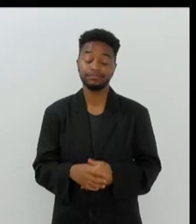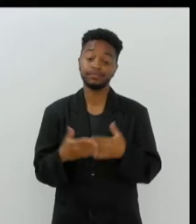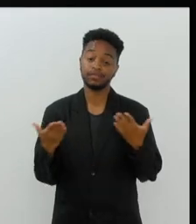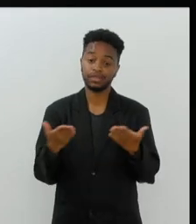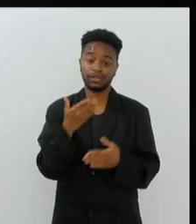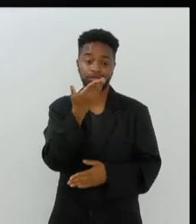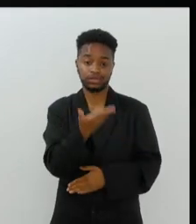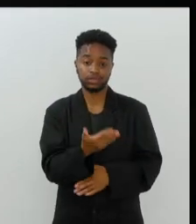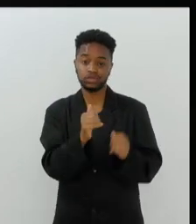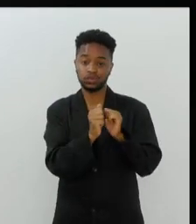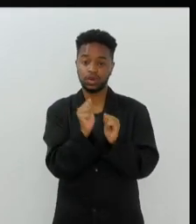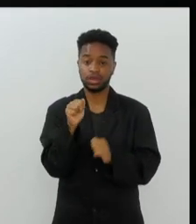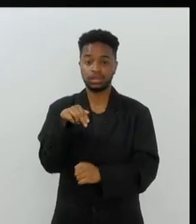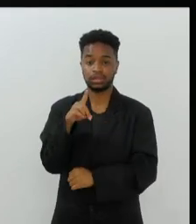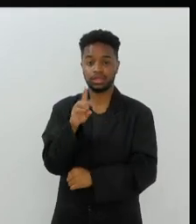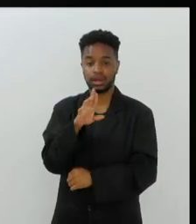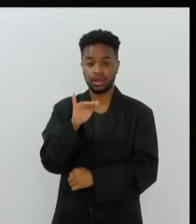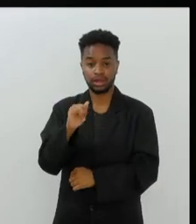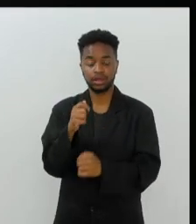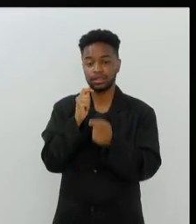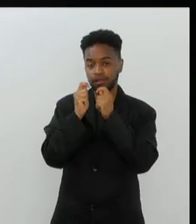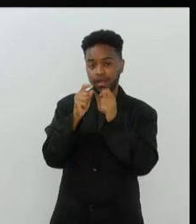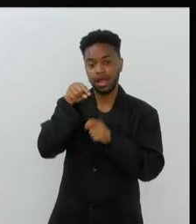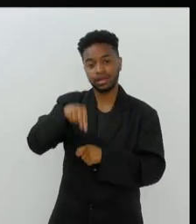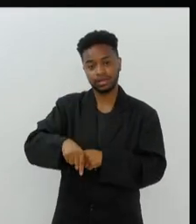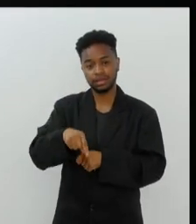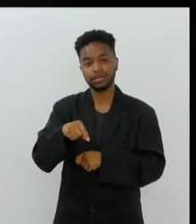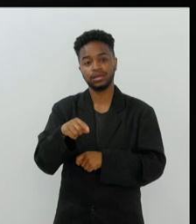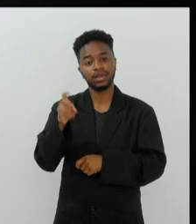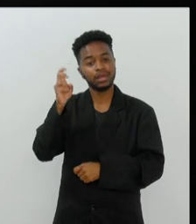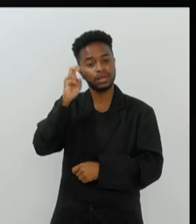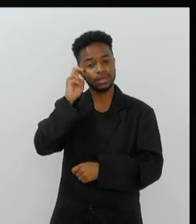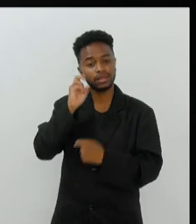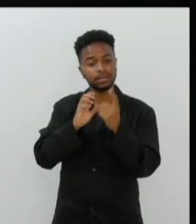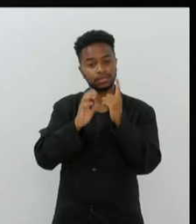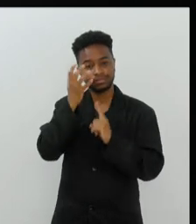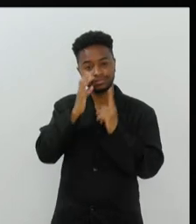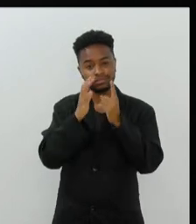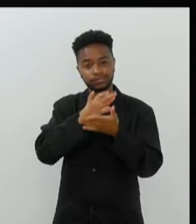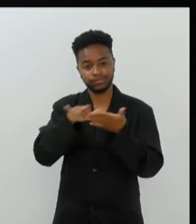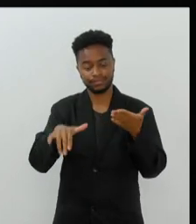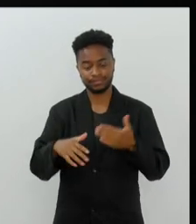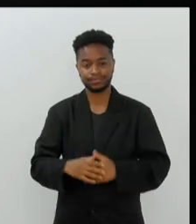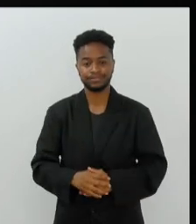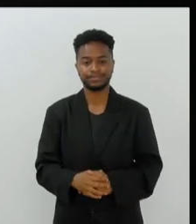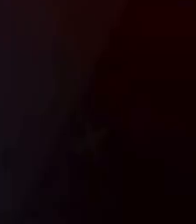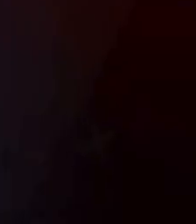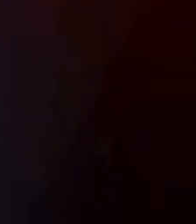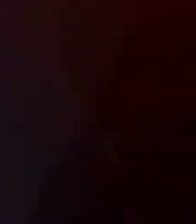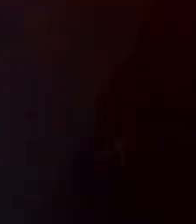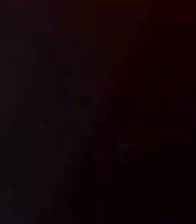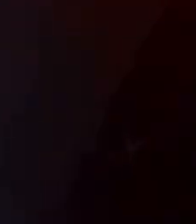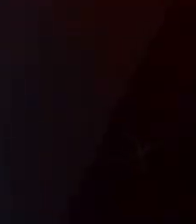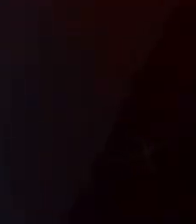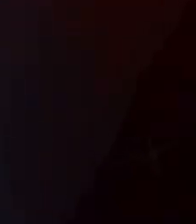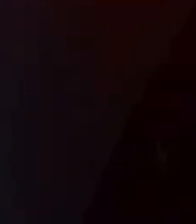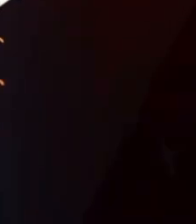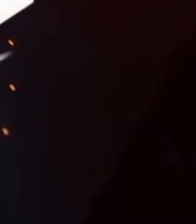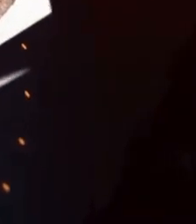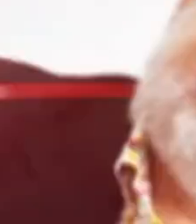Deus. Esta foi André Andrade em mais uma entrevista aqui no nosso Quintas com Quintais.